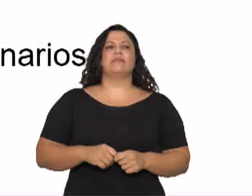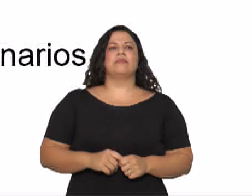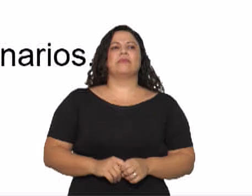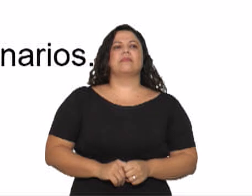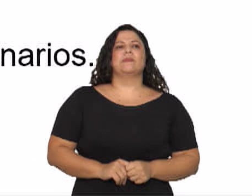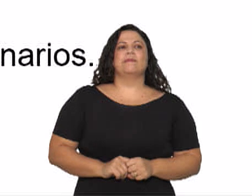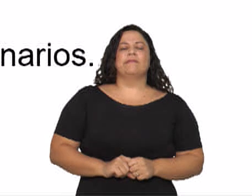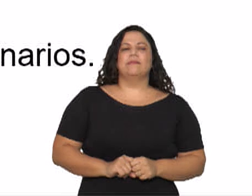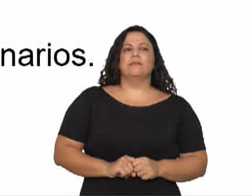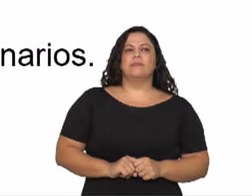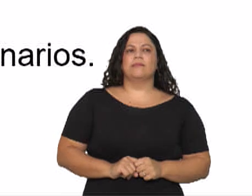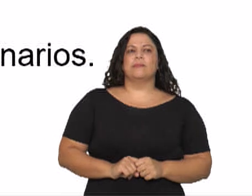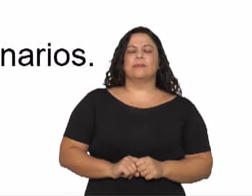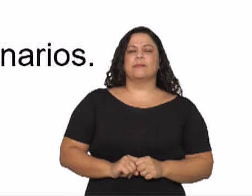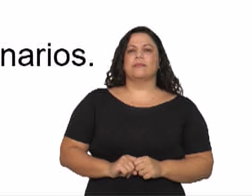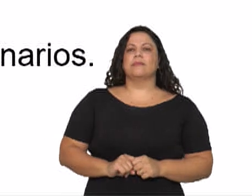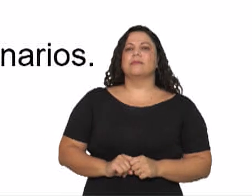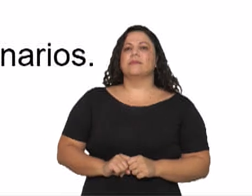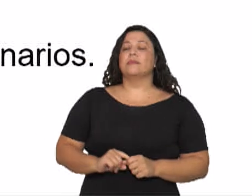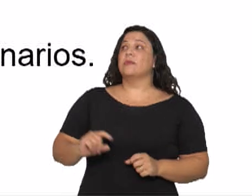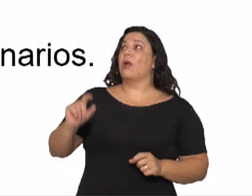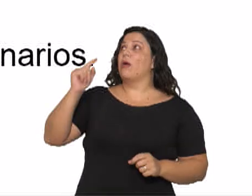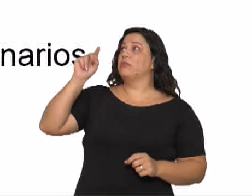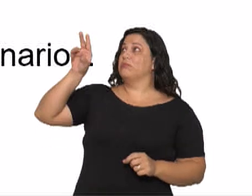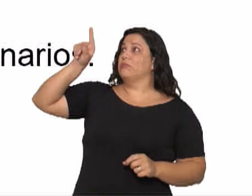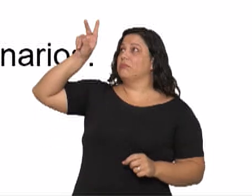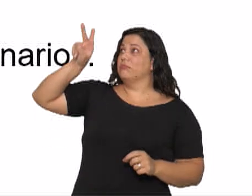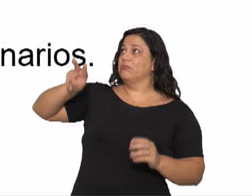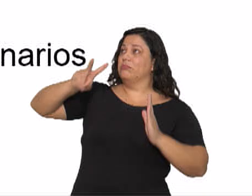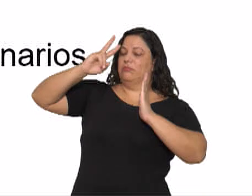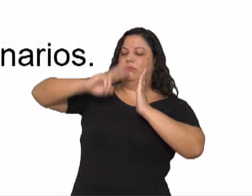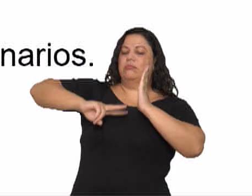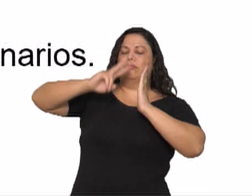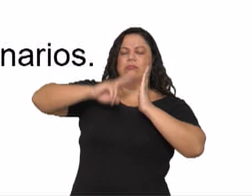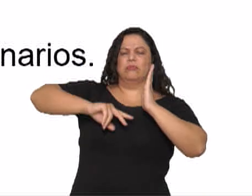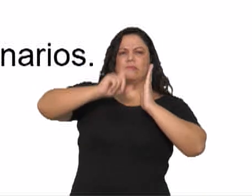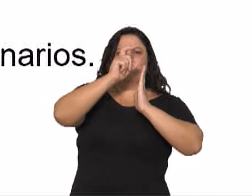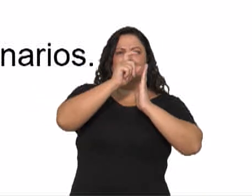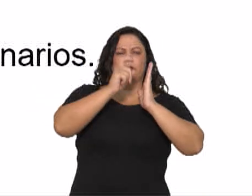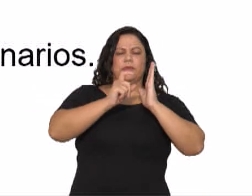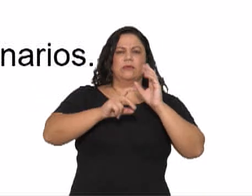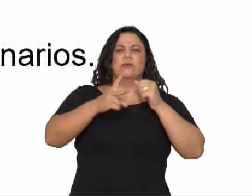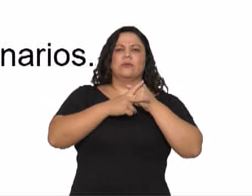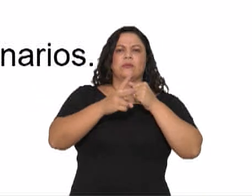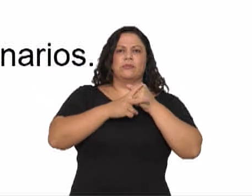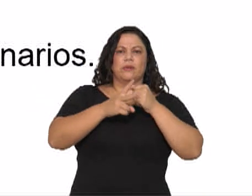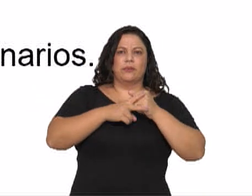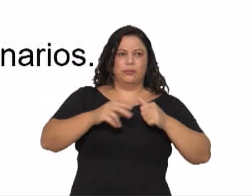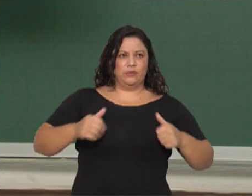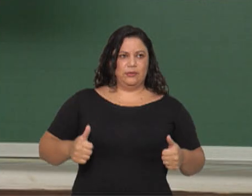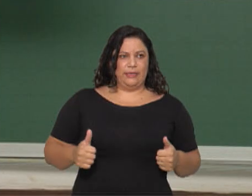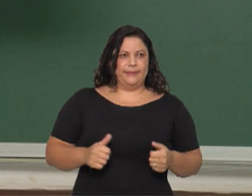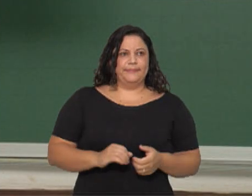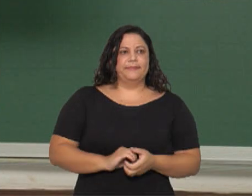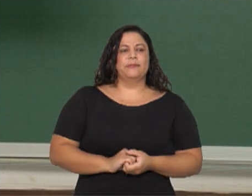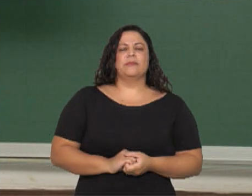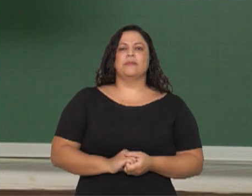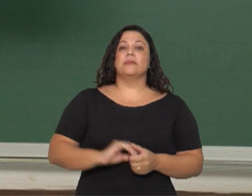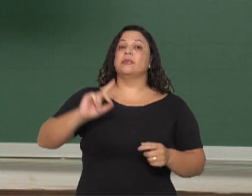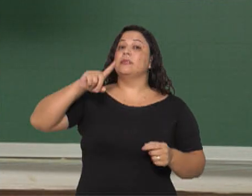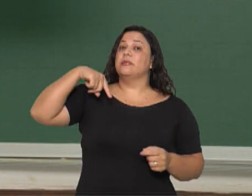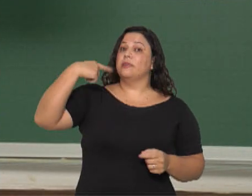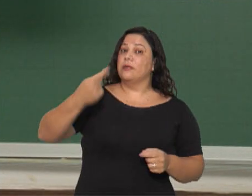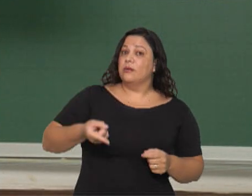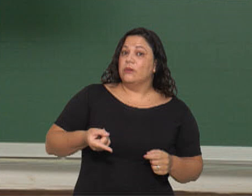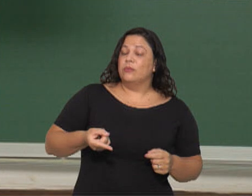contemplar, subir, nadar, ir, comer, tener, são esses aqui. E, na sequência,